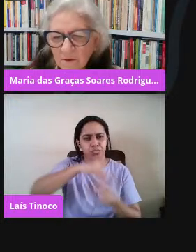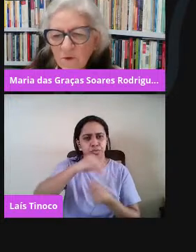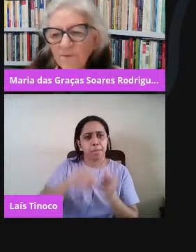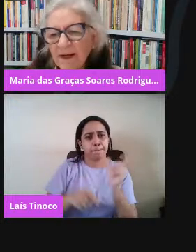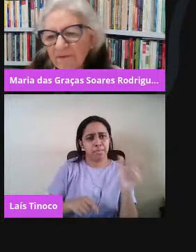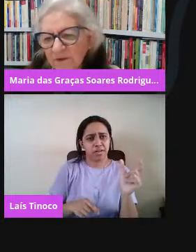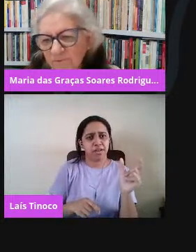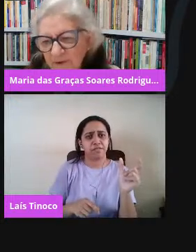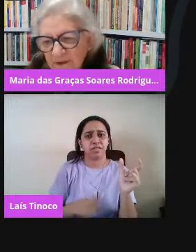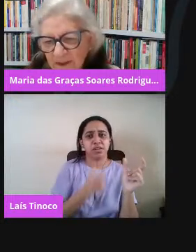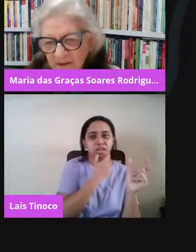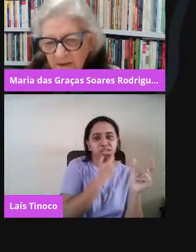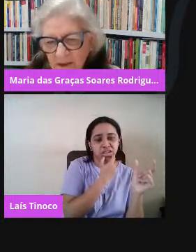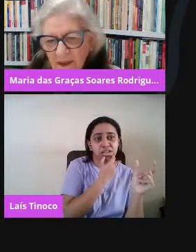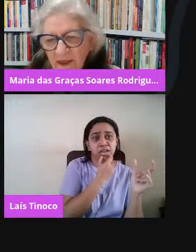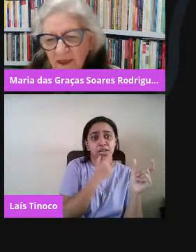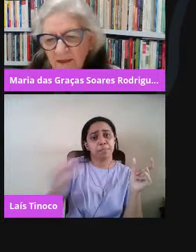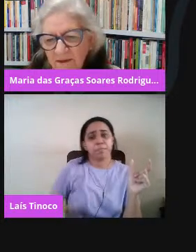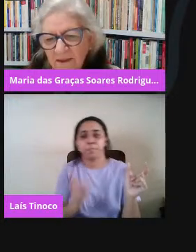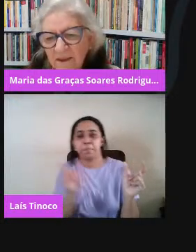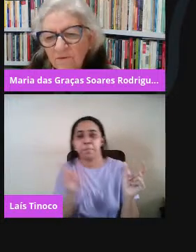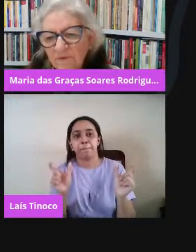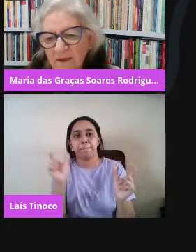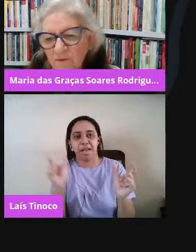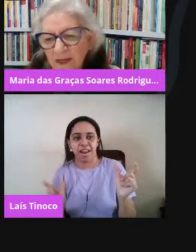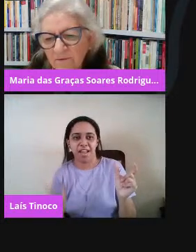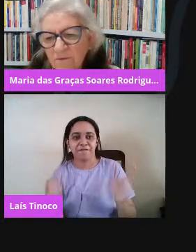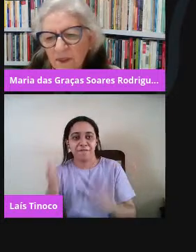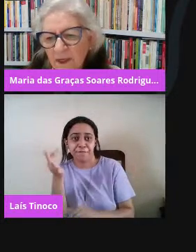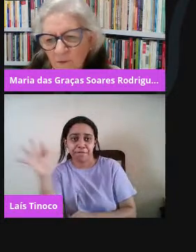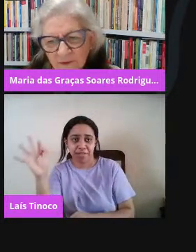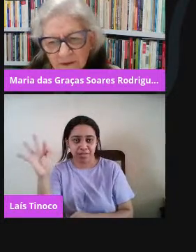inglês com palavras do francês.